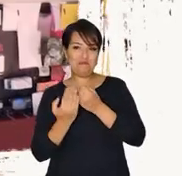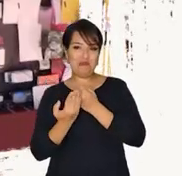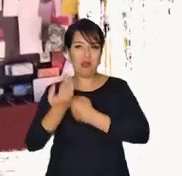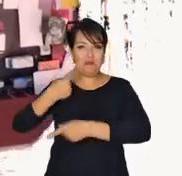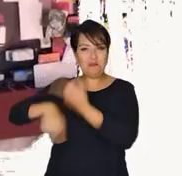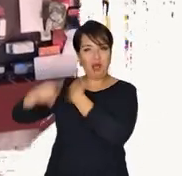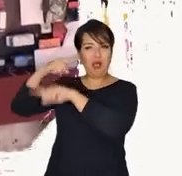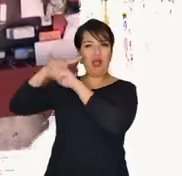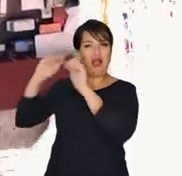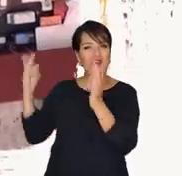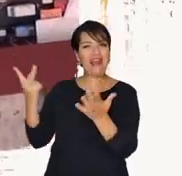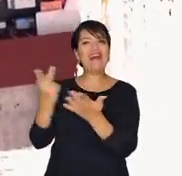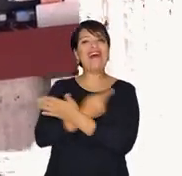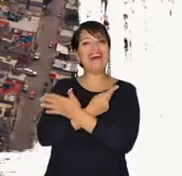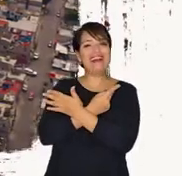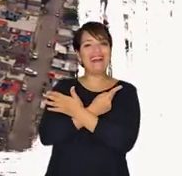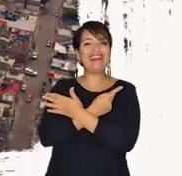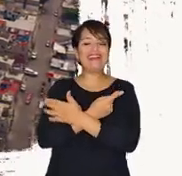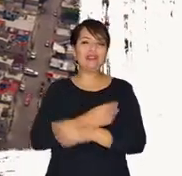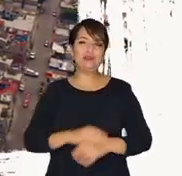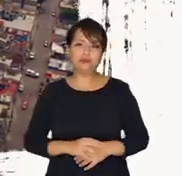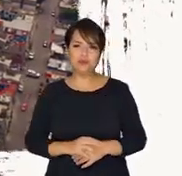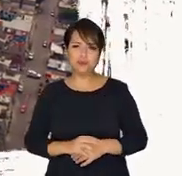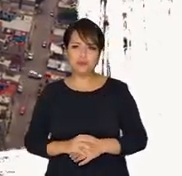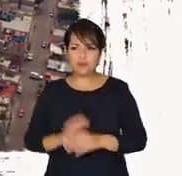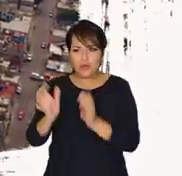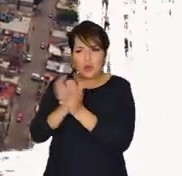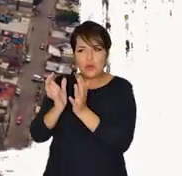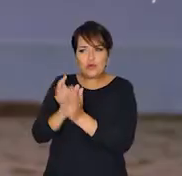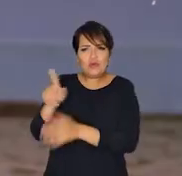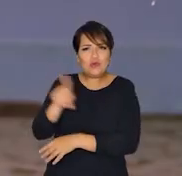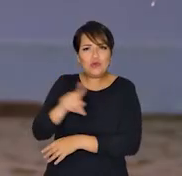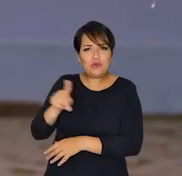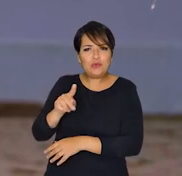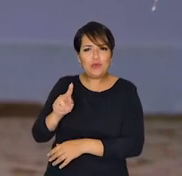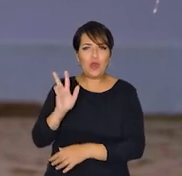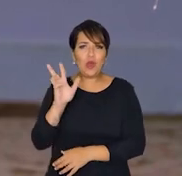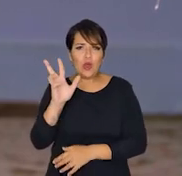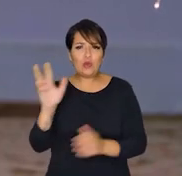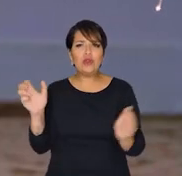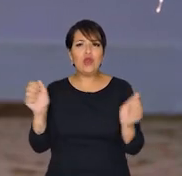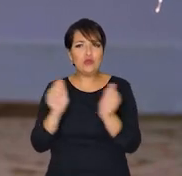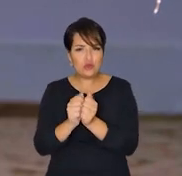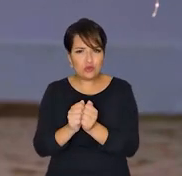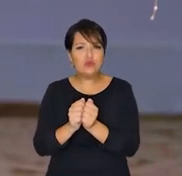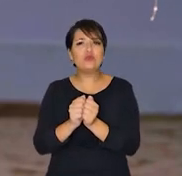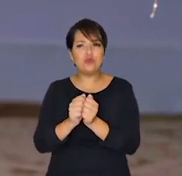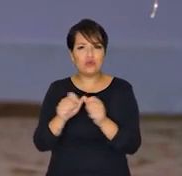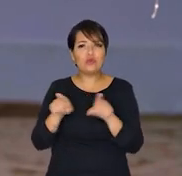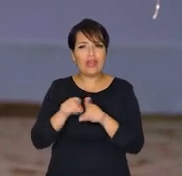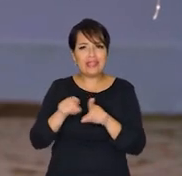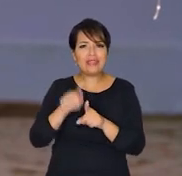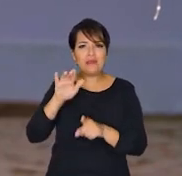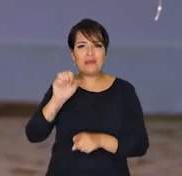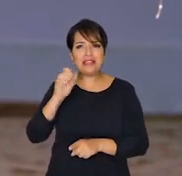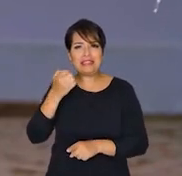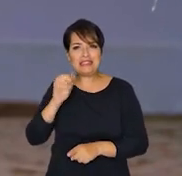bairro Prosperidade. E o time do professor? Ele tá com o Lula e com o César Maia, não